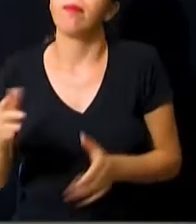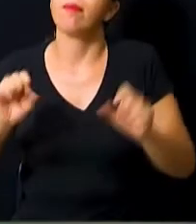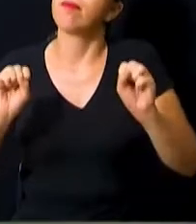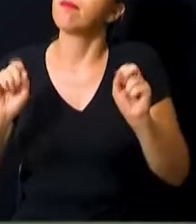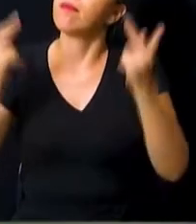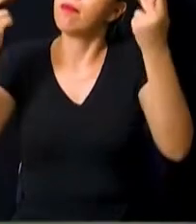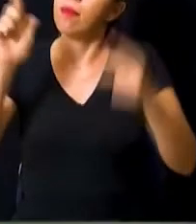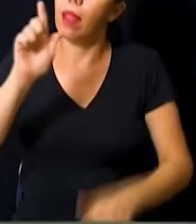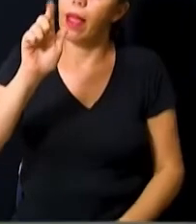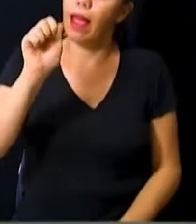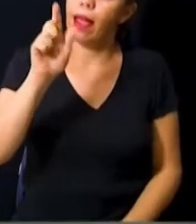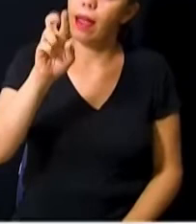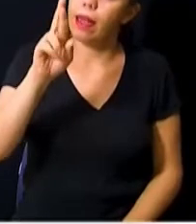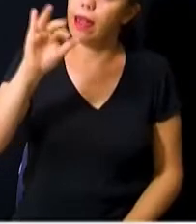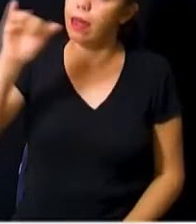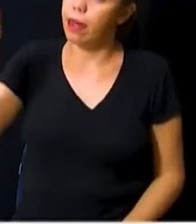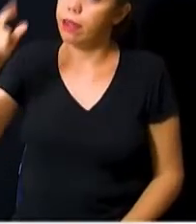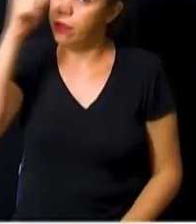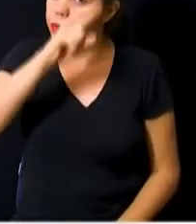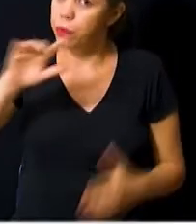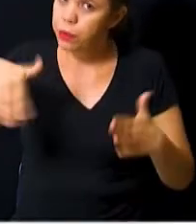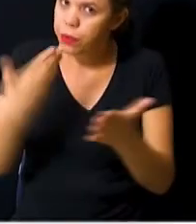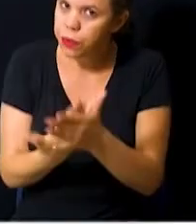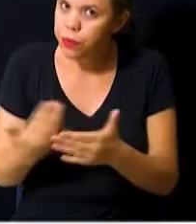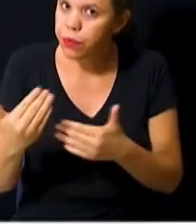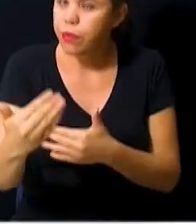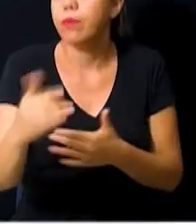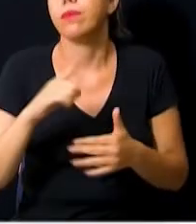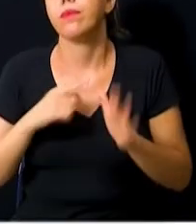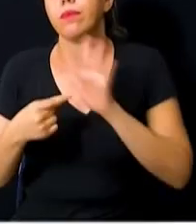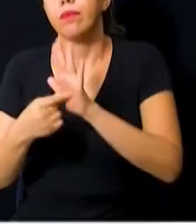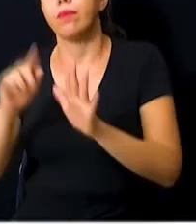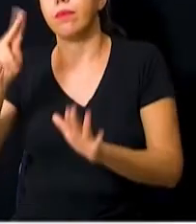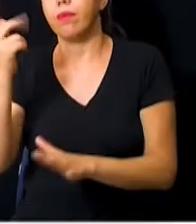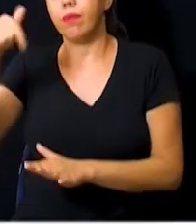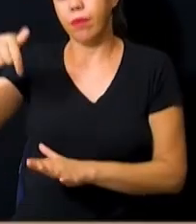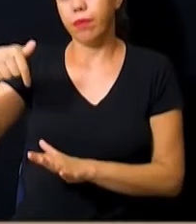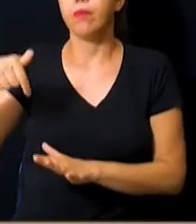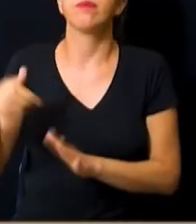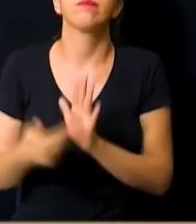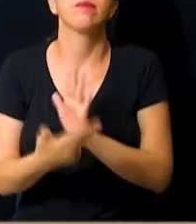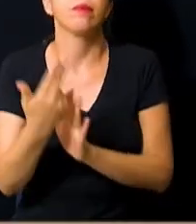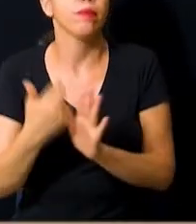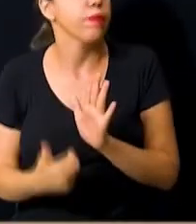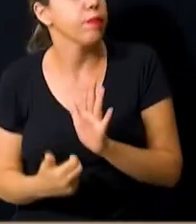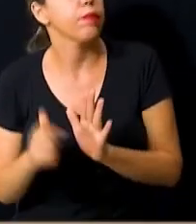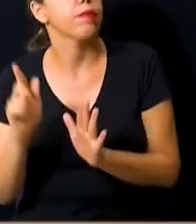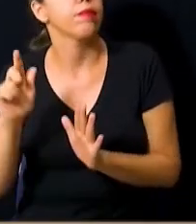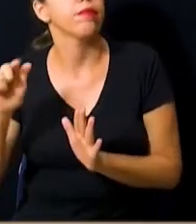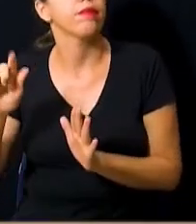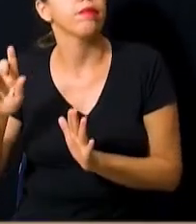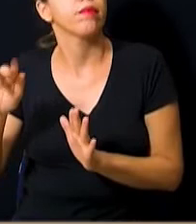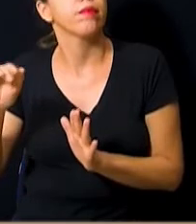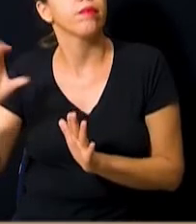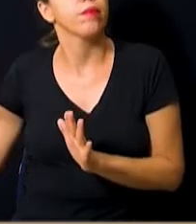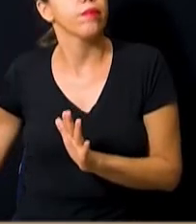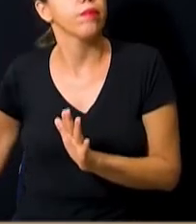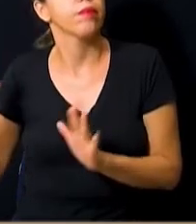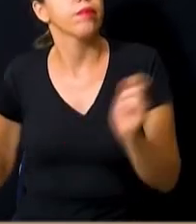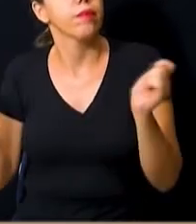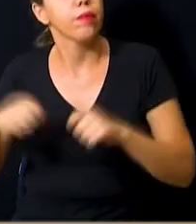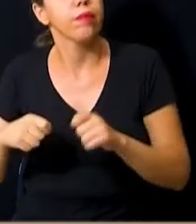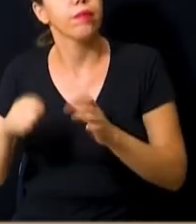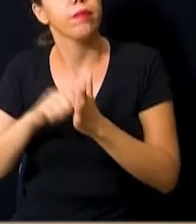no Galeria Shopping, de hoje a domingo, vai ter a Expo HQ, um evento do universo geek que vai